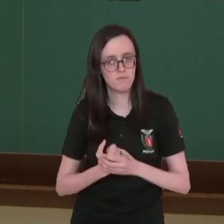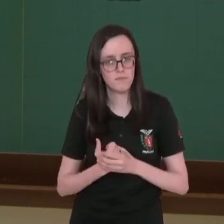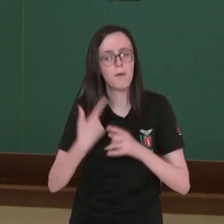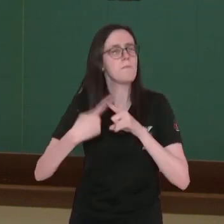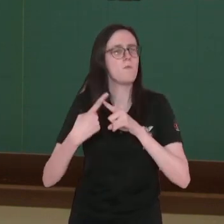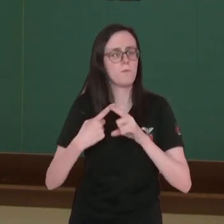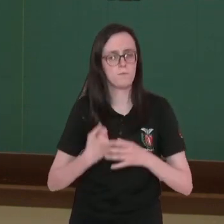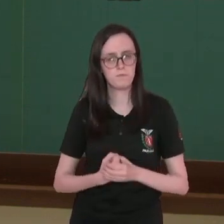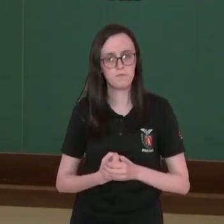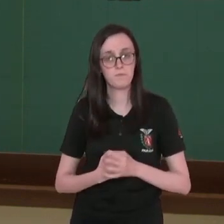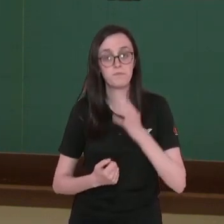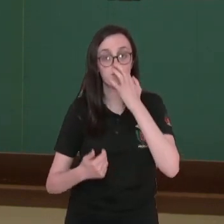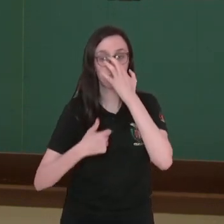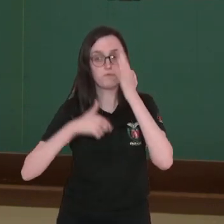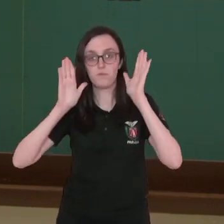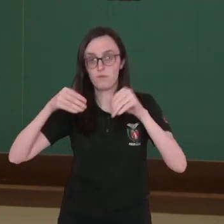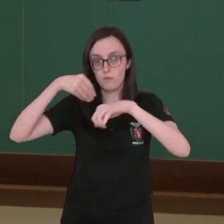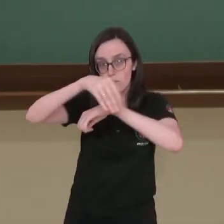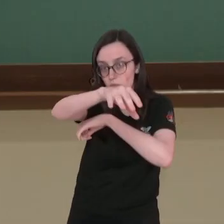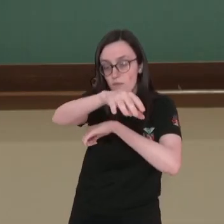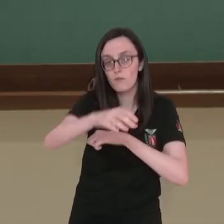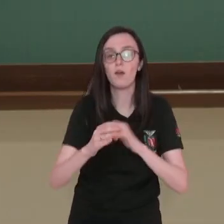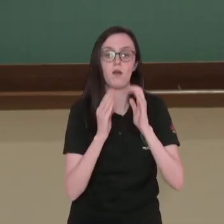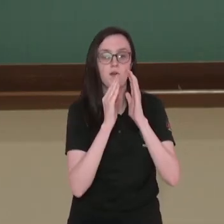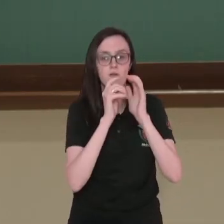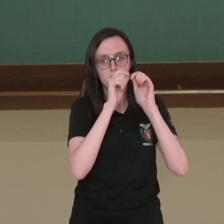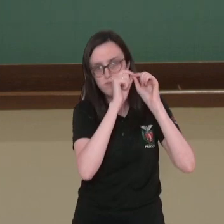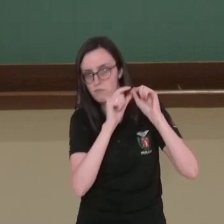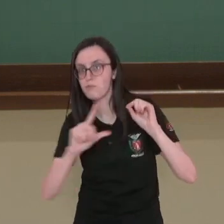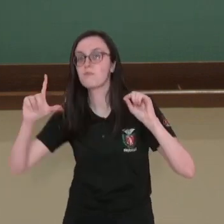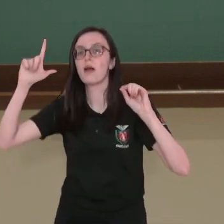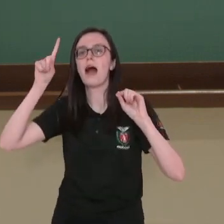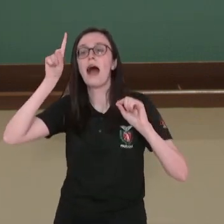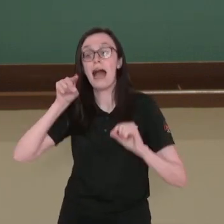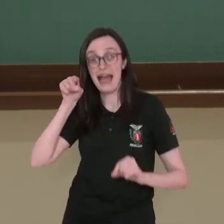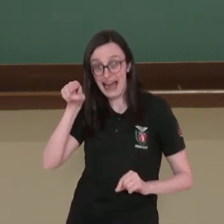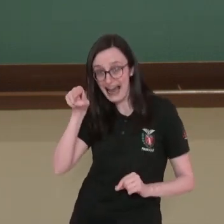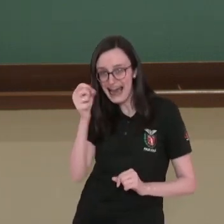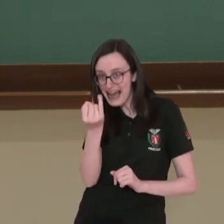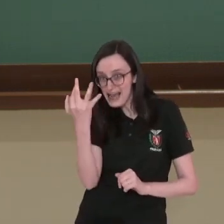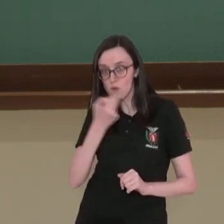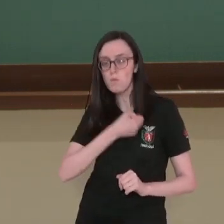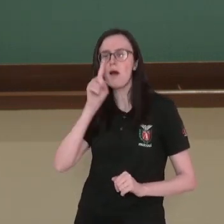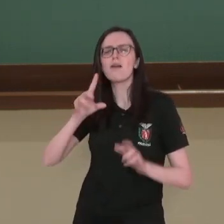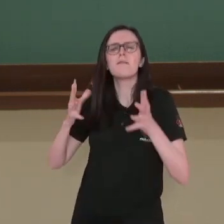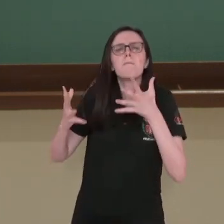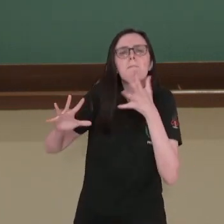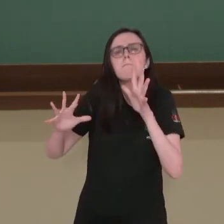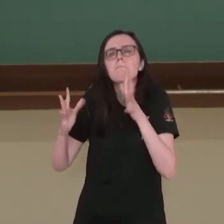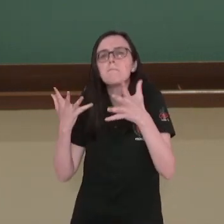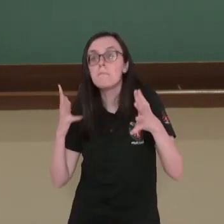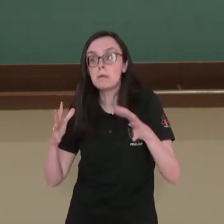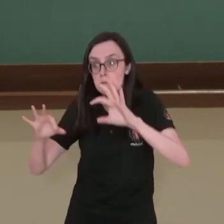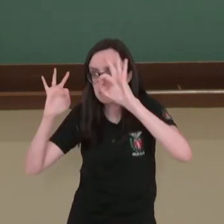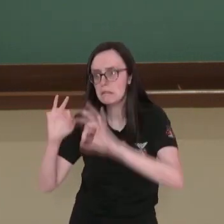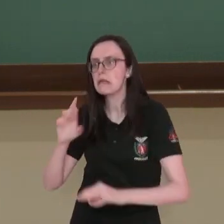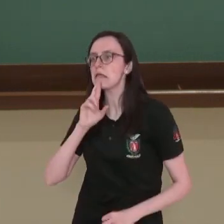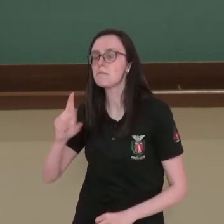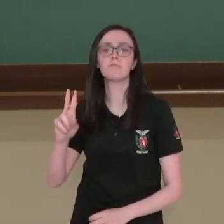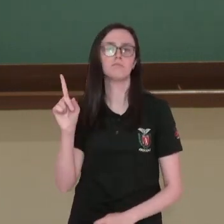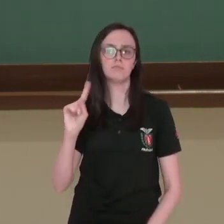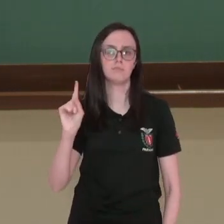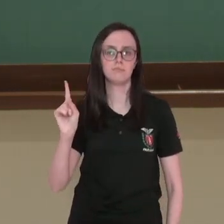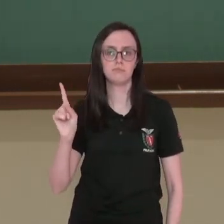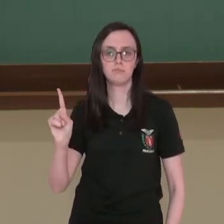né, pessoal? Como eu mencionei, a ordem de grandeza é só um valor estimado que você vai ter uma estimativa